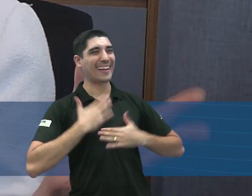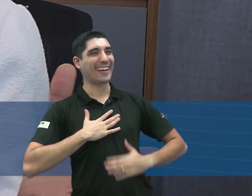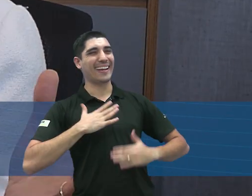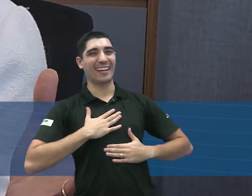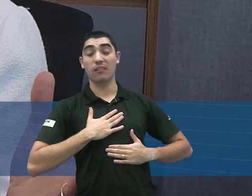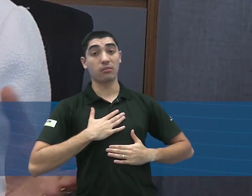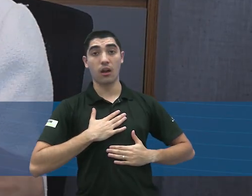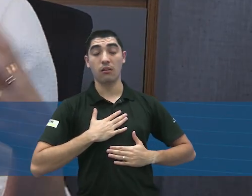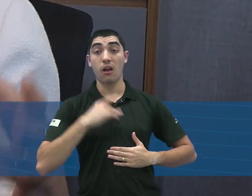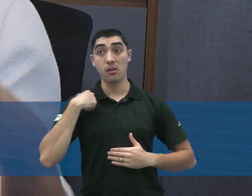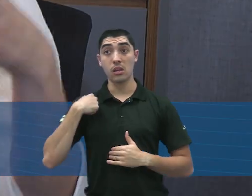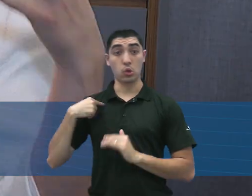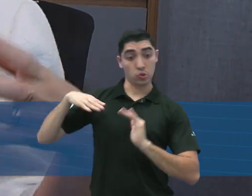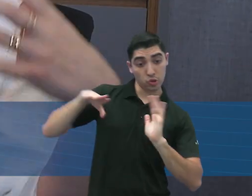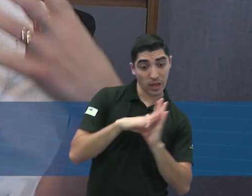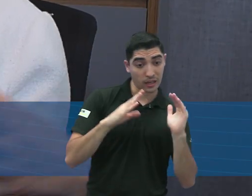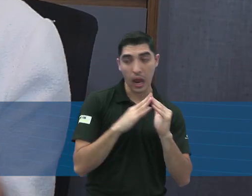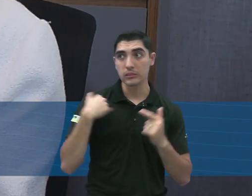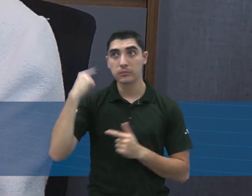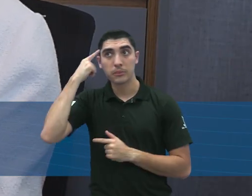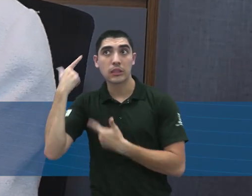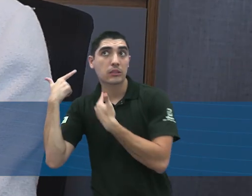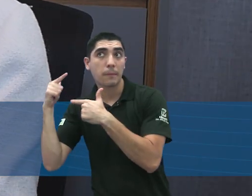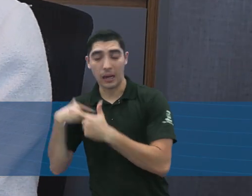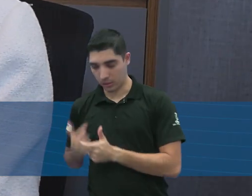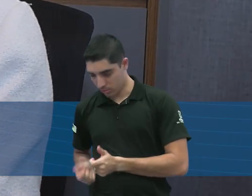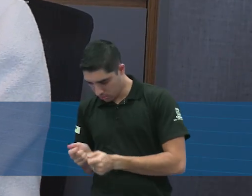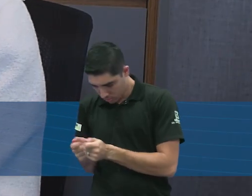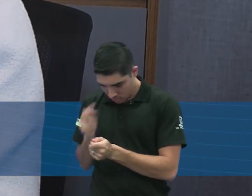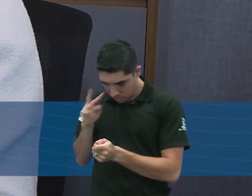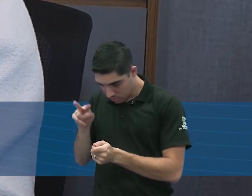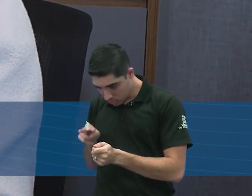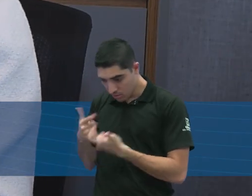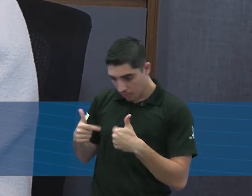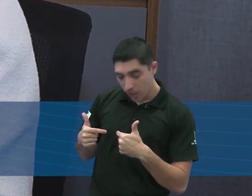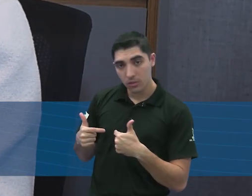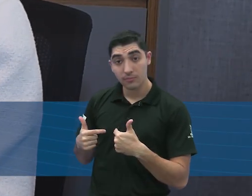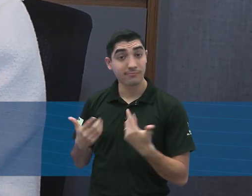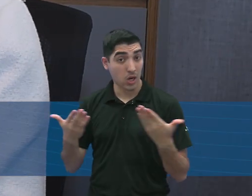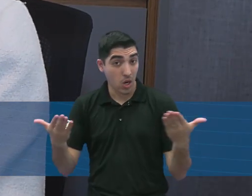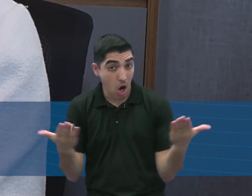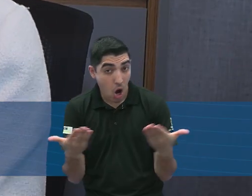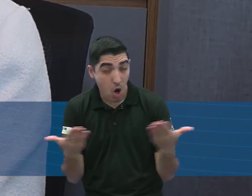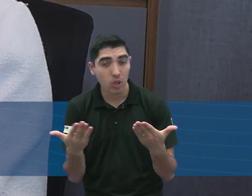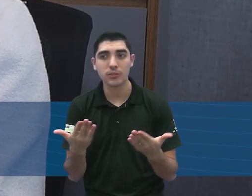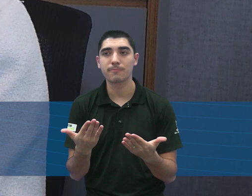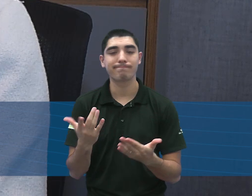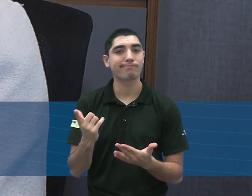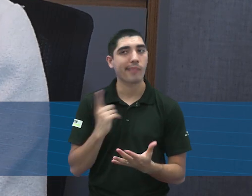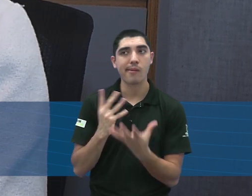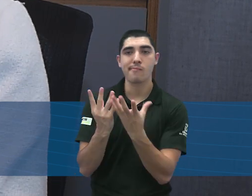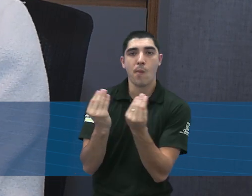para relaxar. Não, o trabalho vai entrar junto na tua casa. Então, hoje em dia, a gente está submetido a um nível